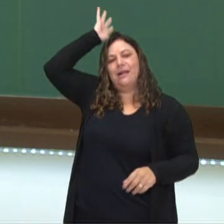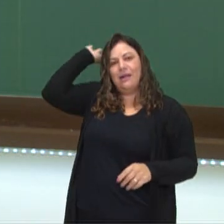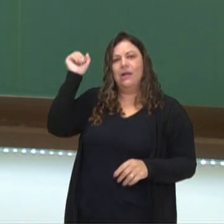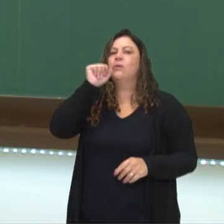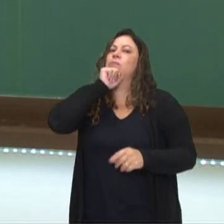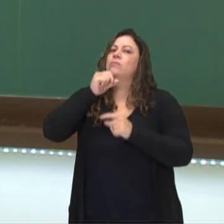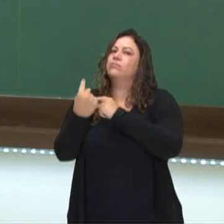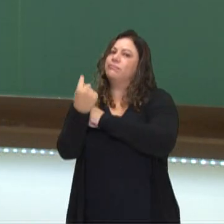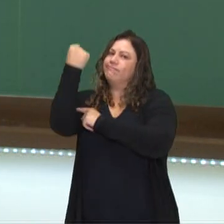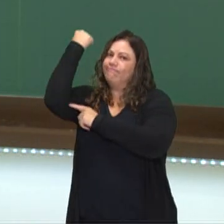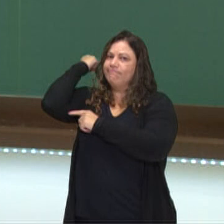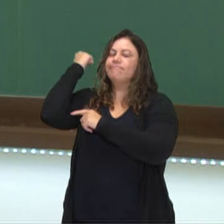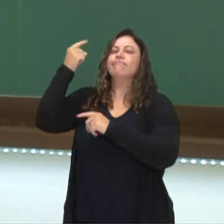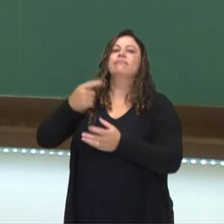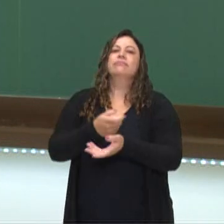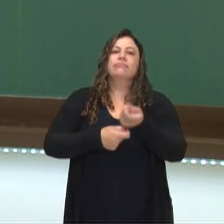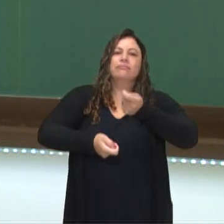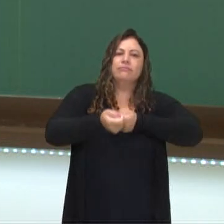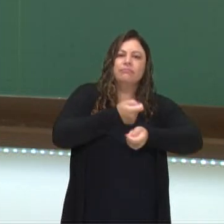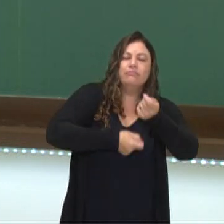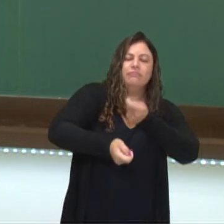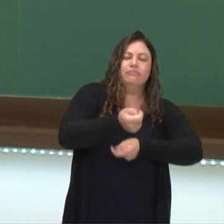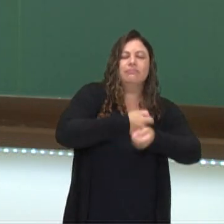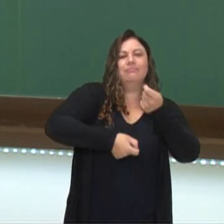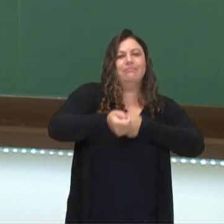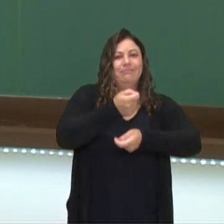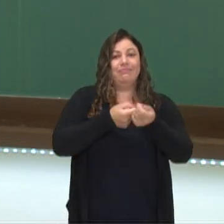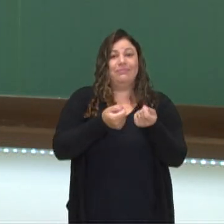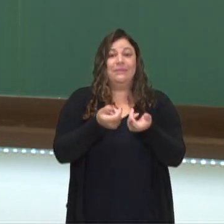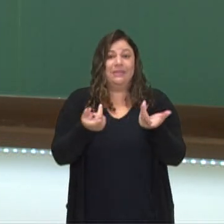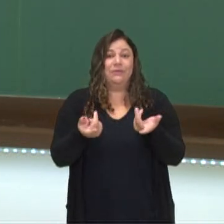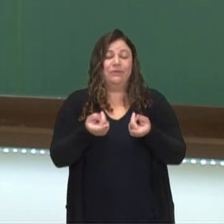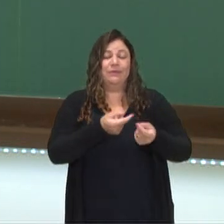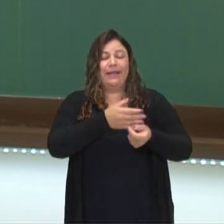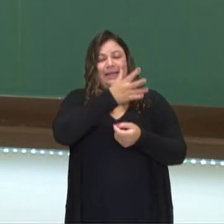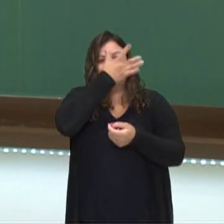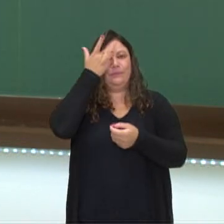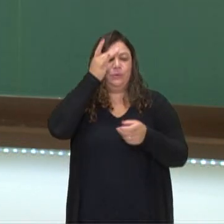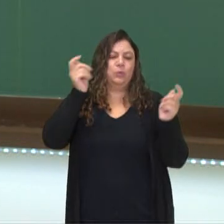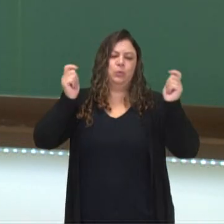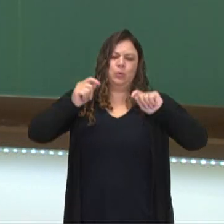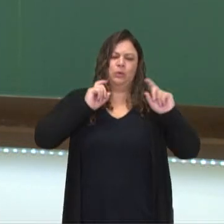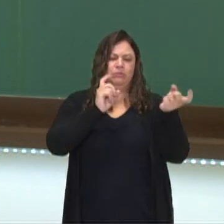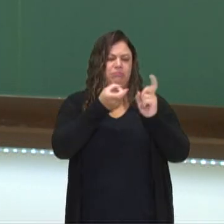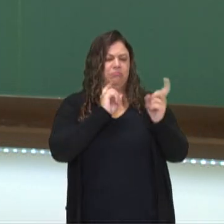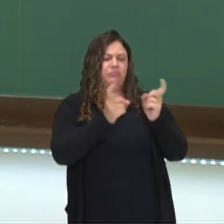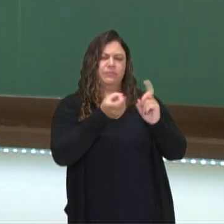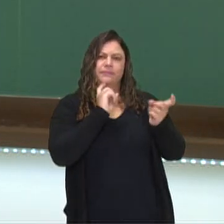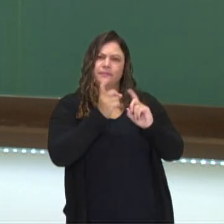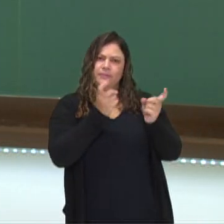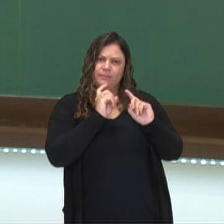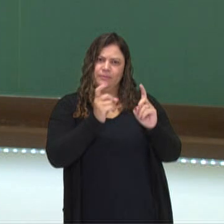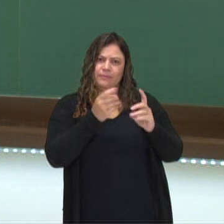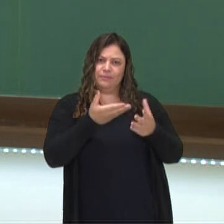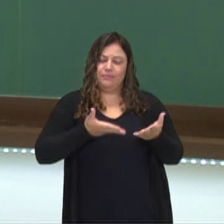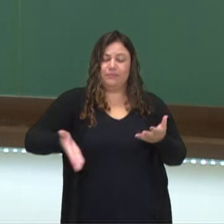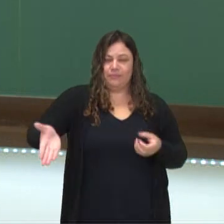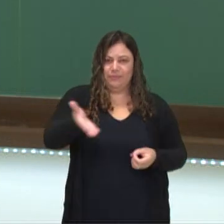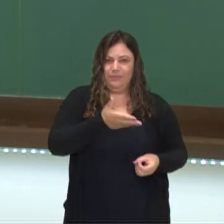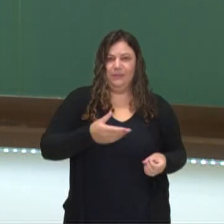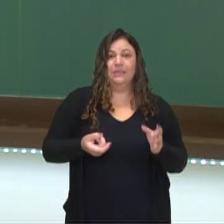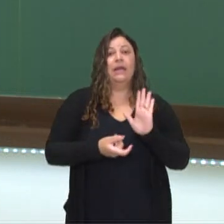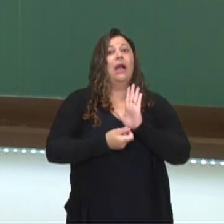onde os comerciantes se reuniam para fazer negócio. E esse espaço ali era conhecido como Bolsa